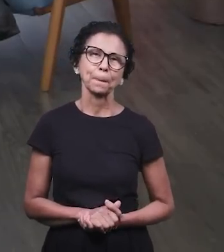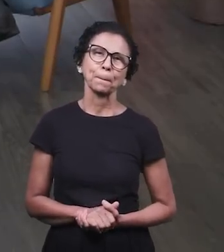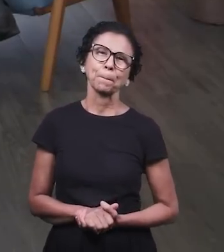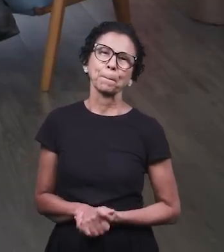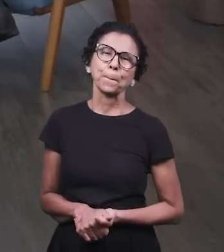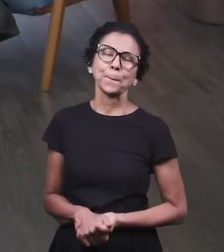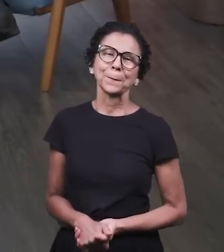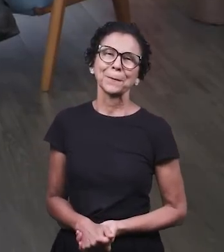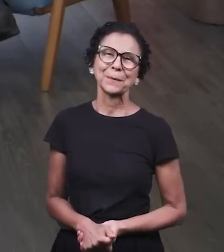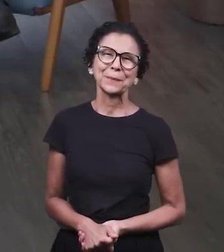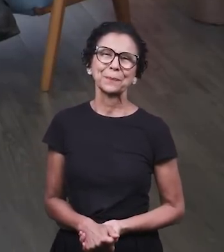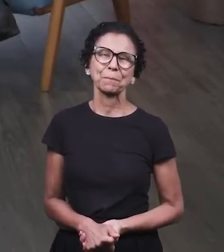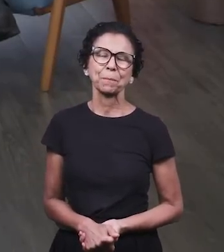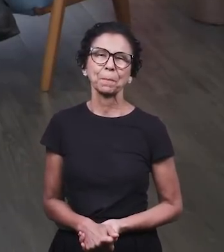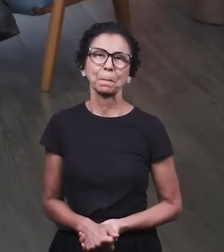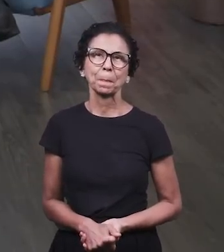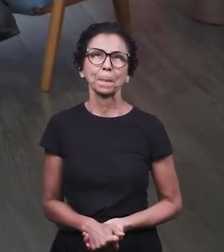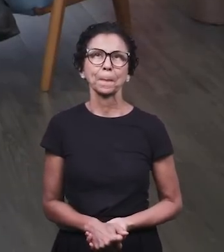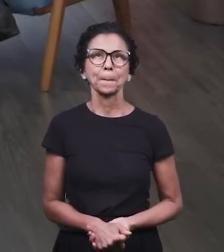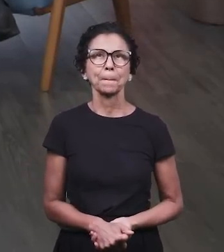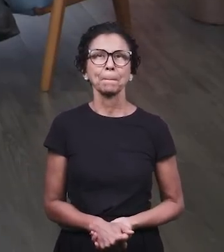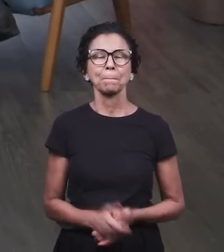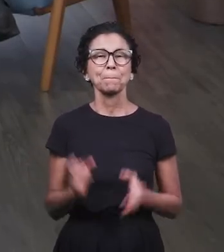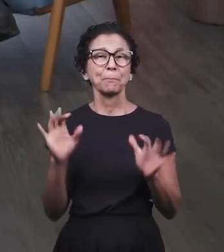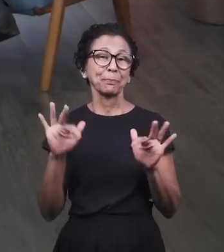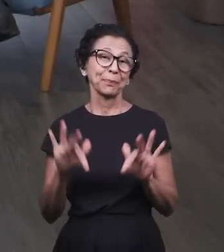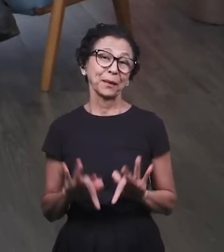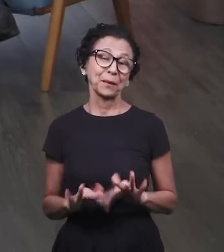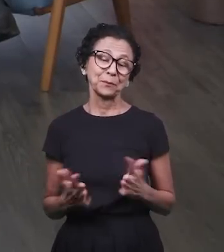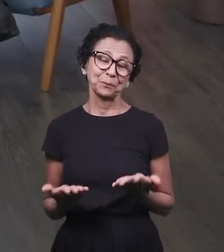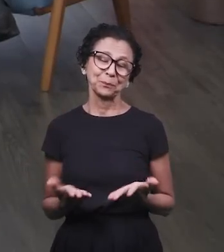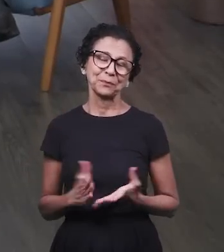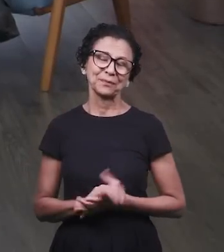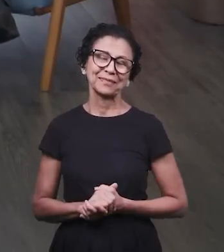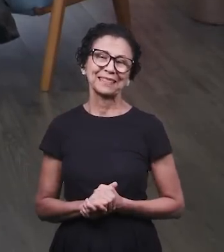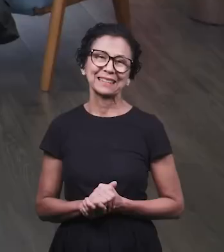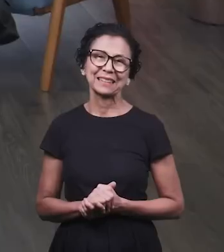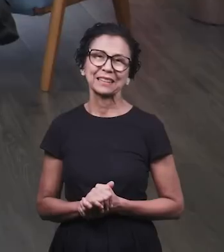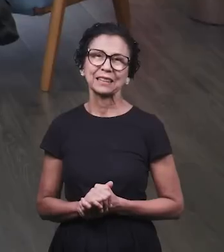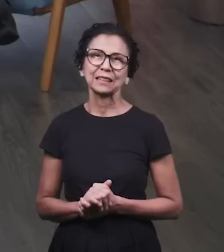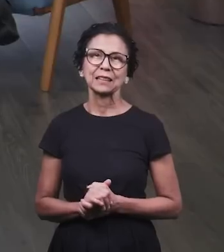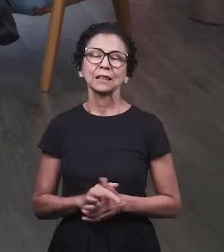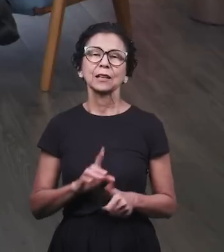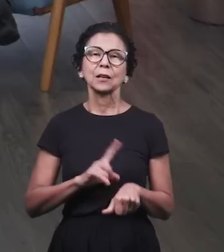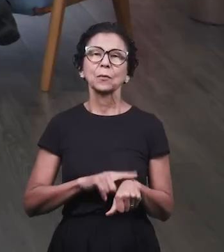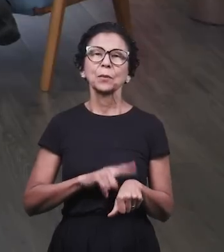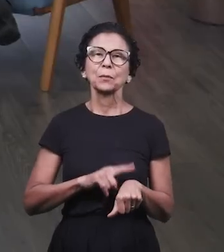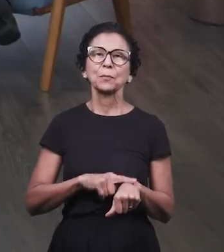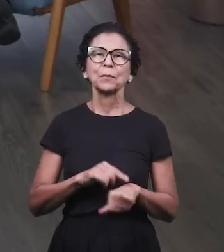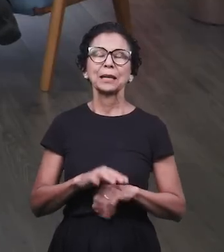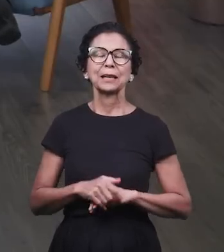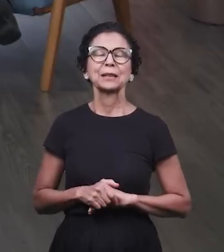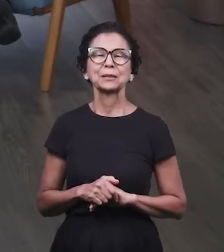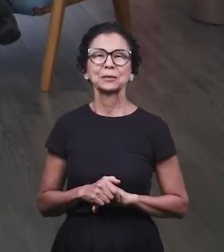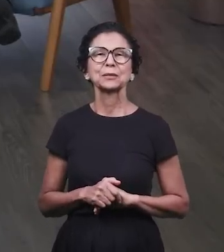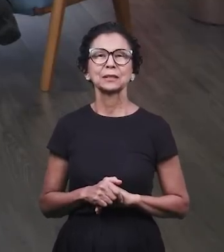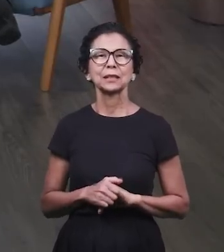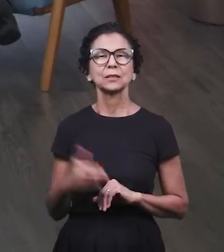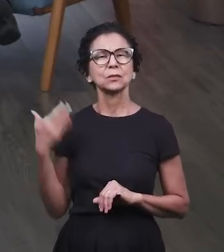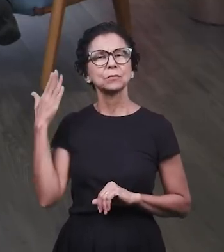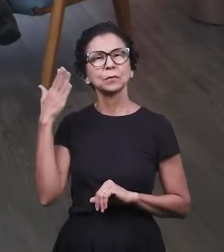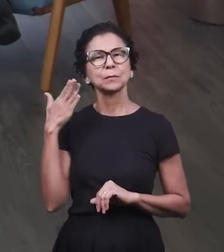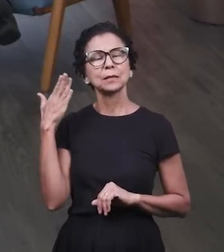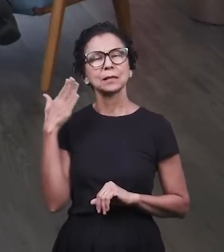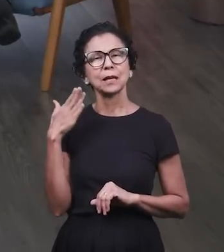pena. Muito bem, queridos. A gente já está caminhando para o final e nesse momento é aquele momento em que a gente traz uma palavra aplicando aquilo